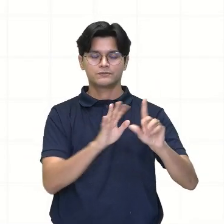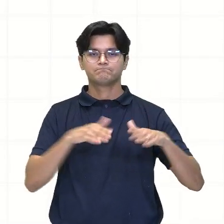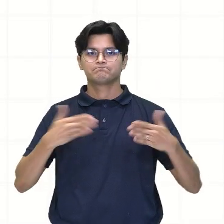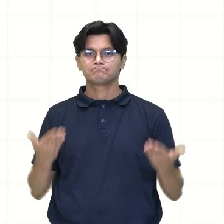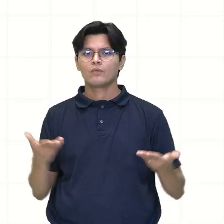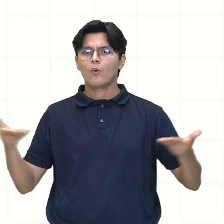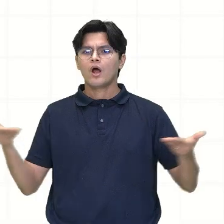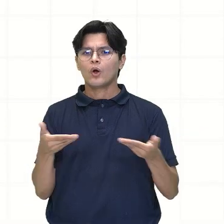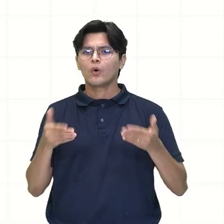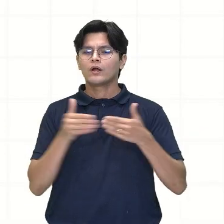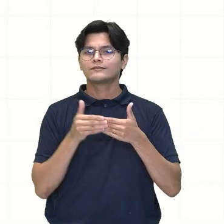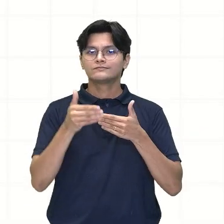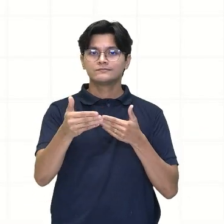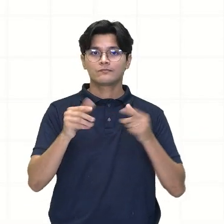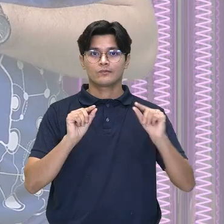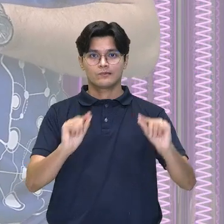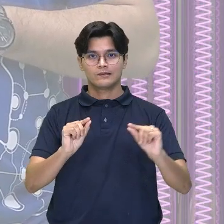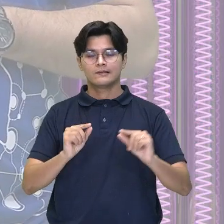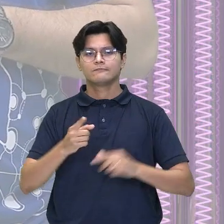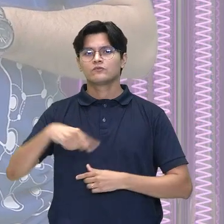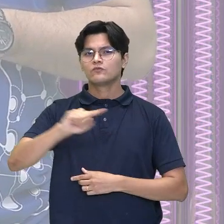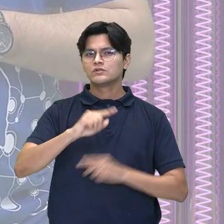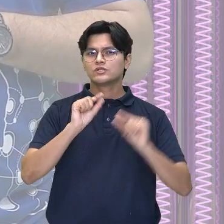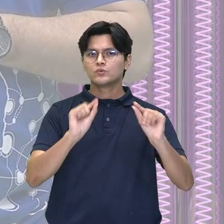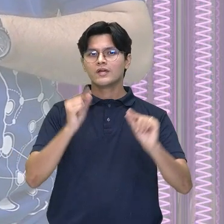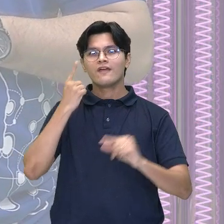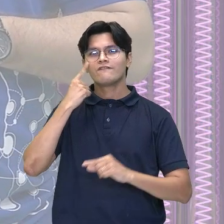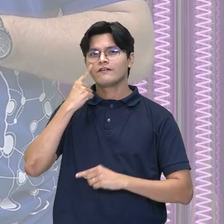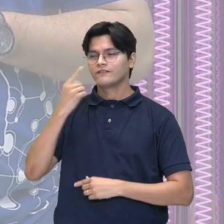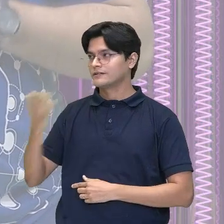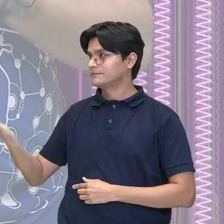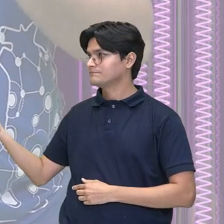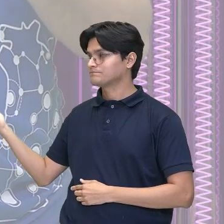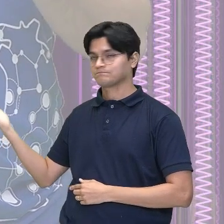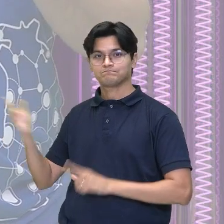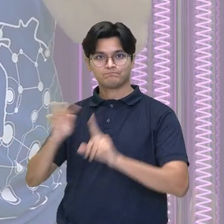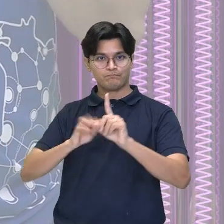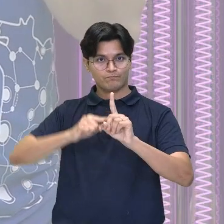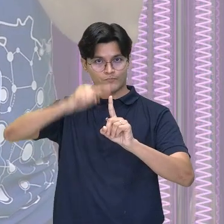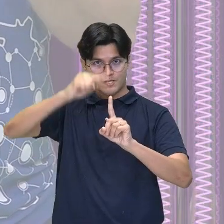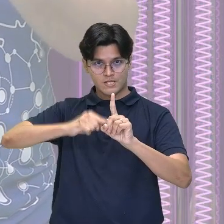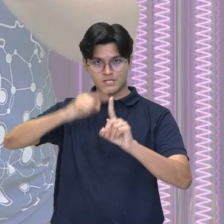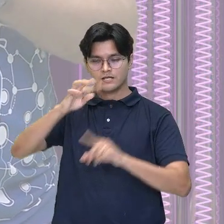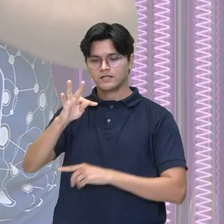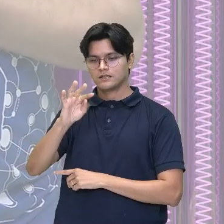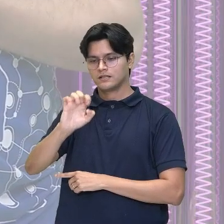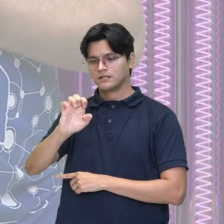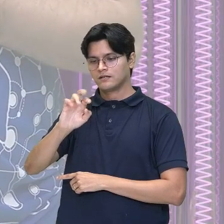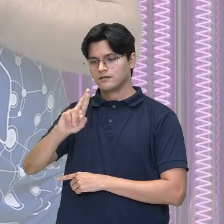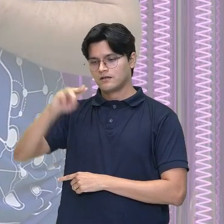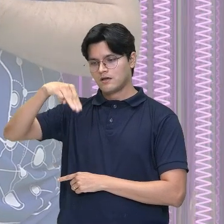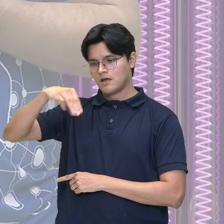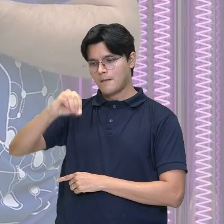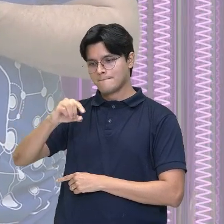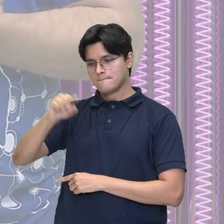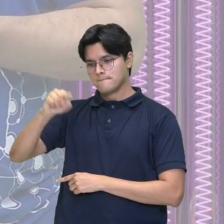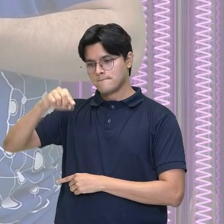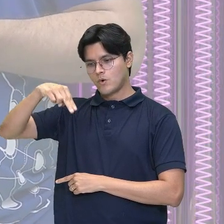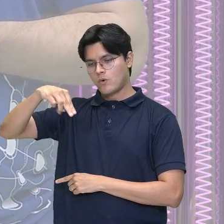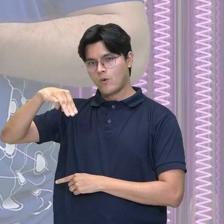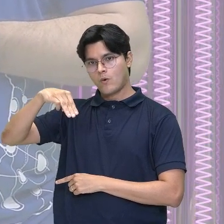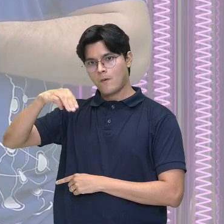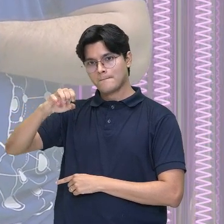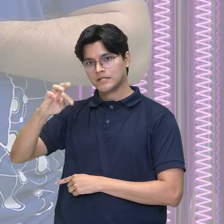partir de agora nós vamos acompanhar aqui o nosso termômetro e vamos aqui diminuir 1